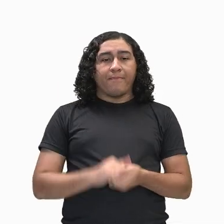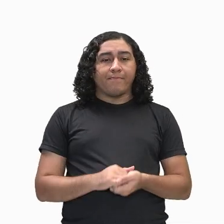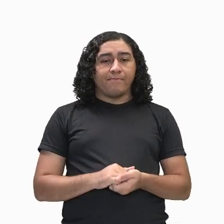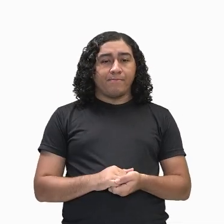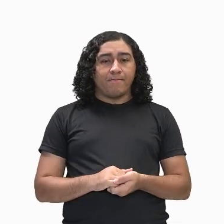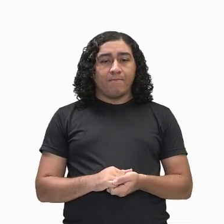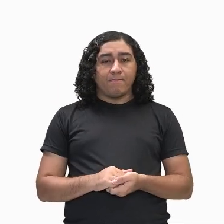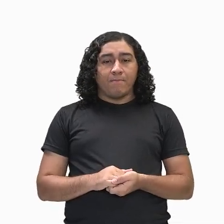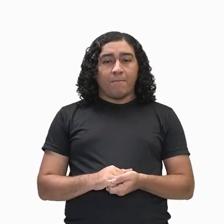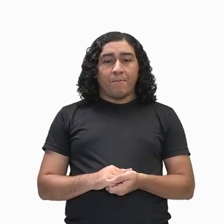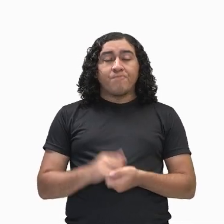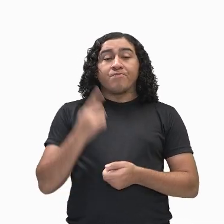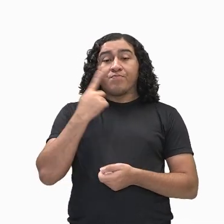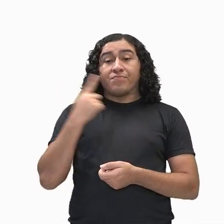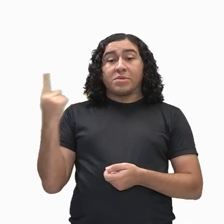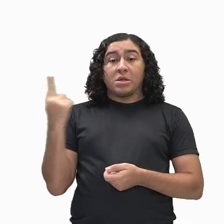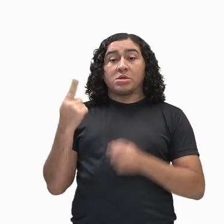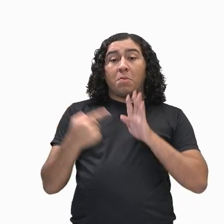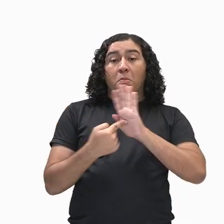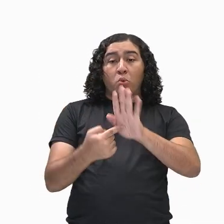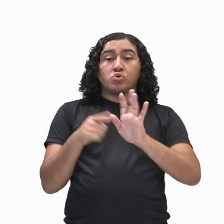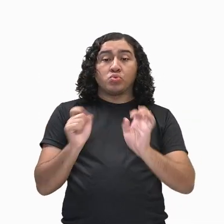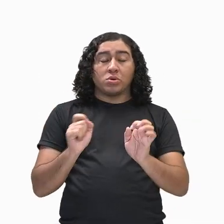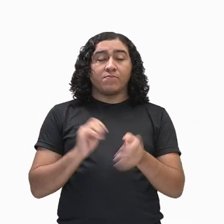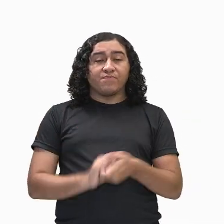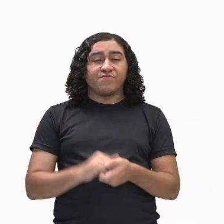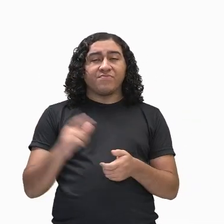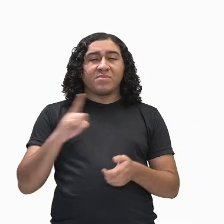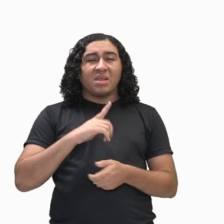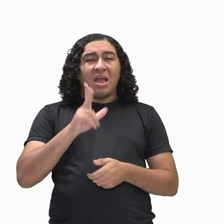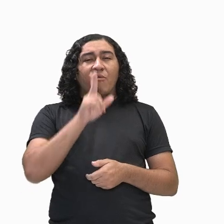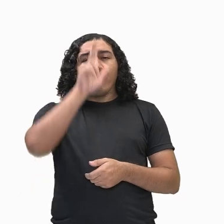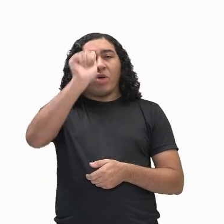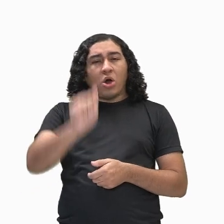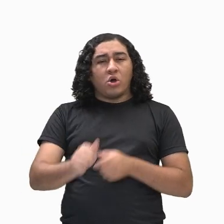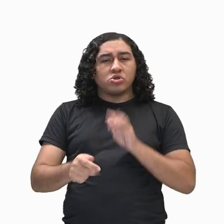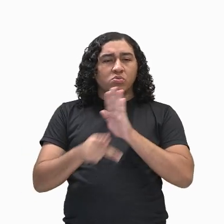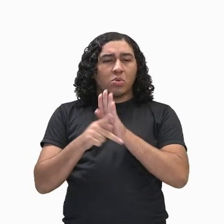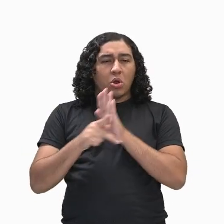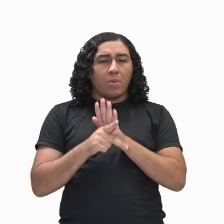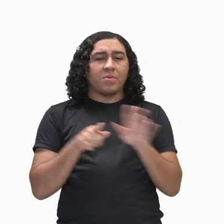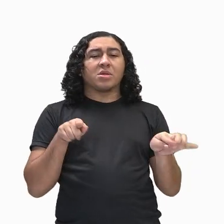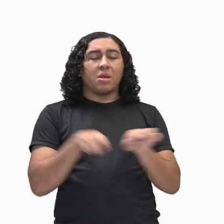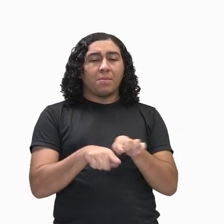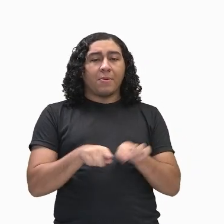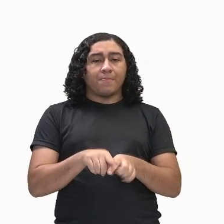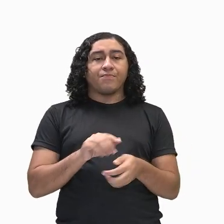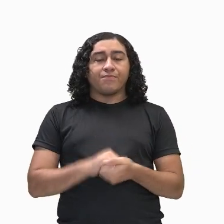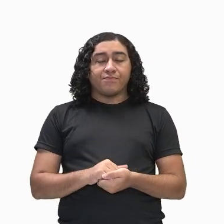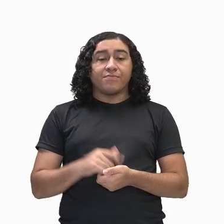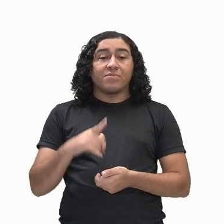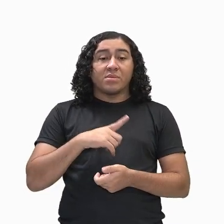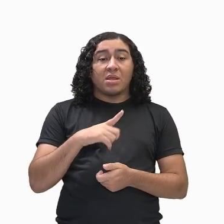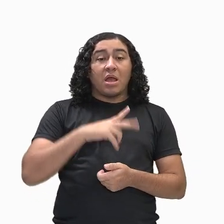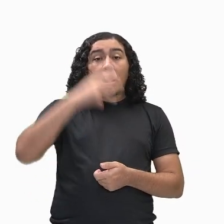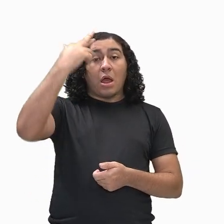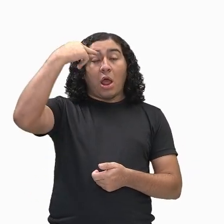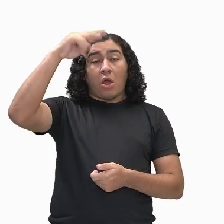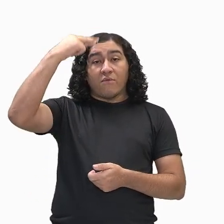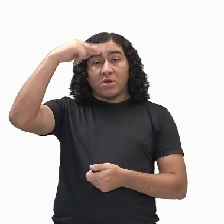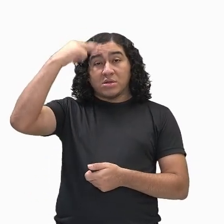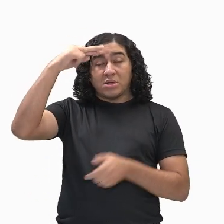Essa instalação nos mostra esse impacto, nos traz a questão da reflexão